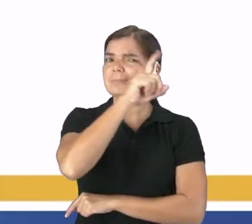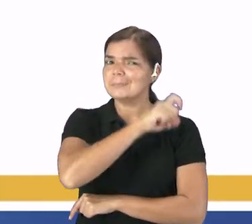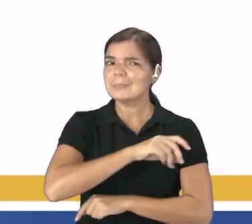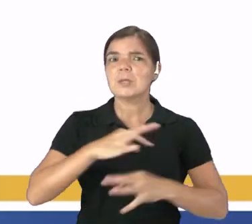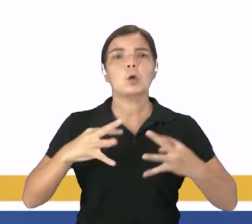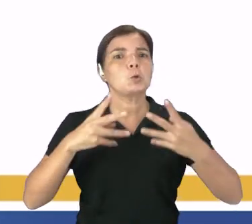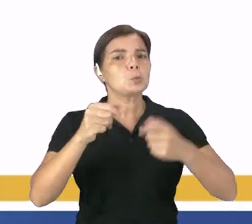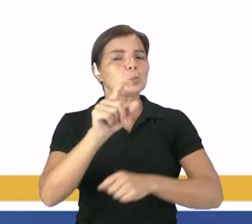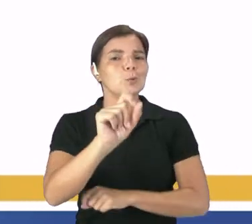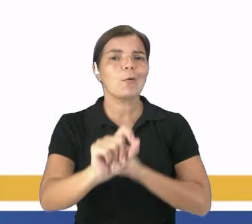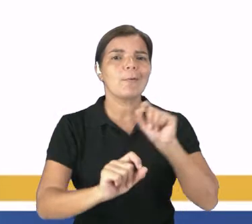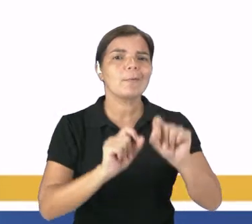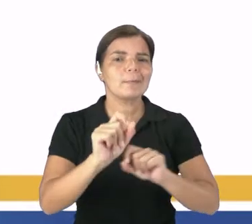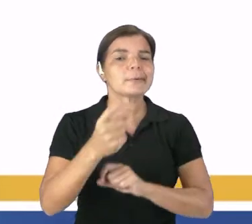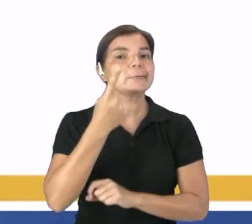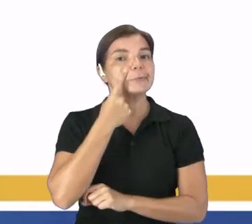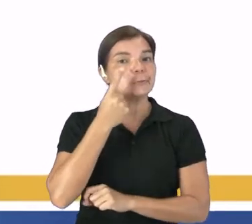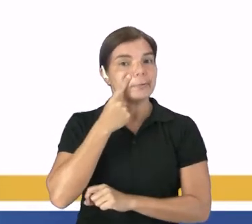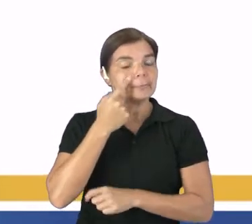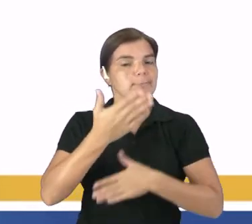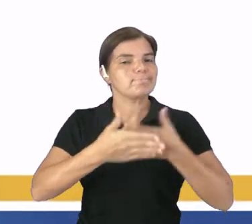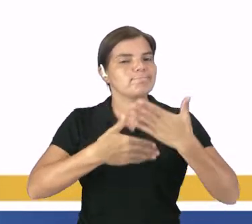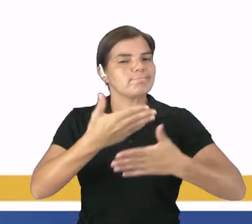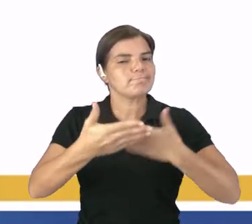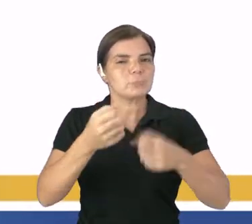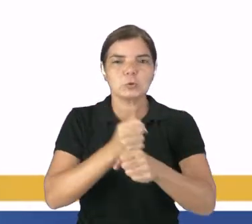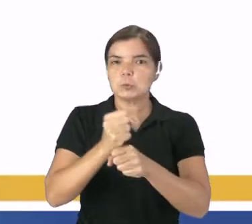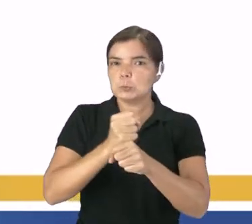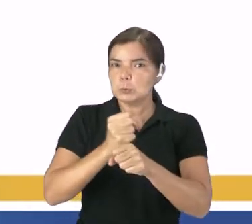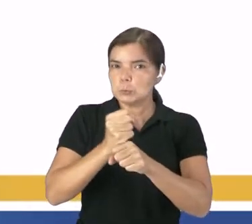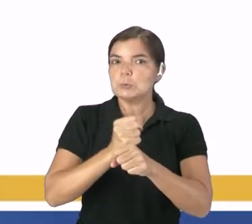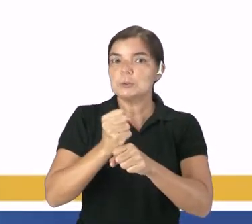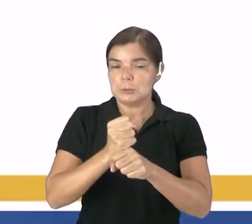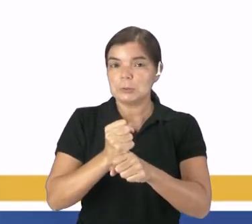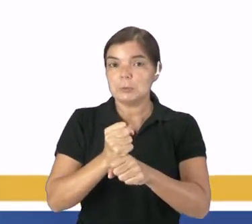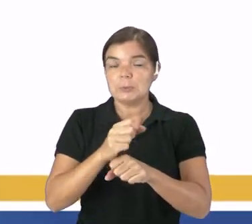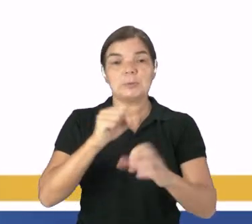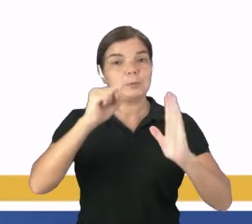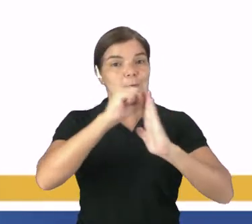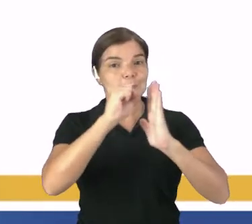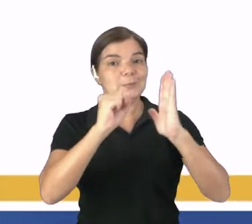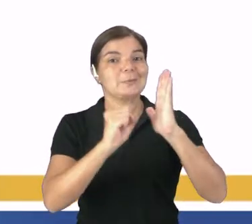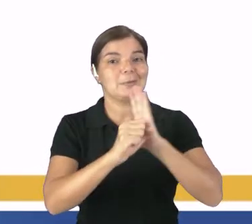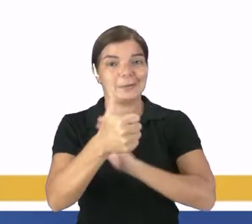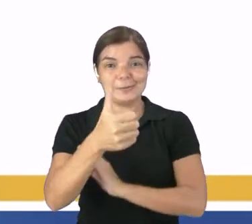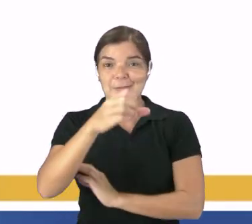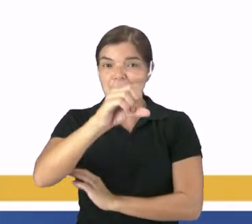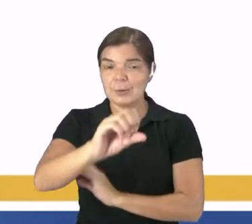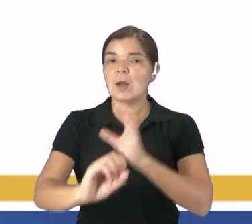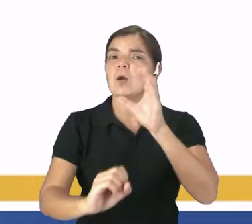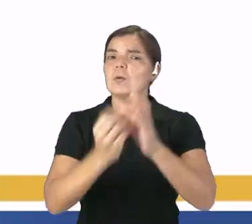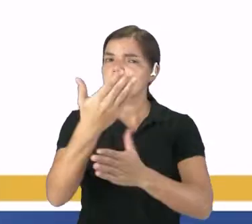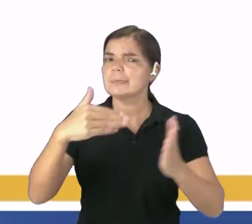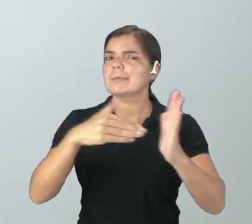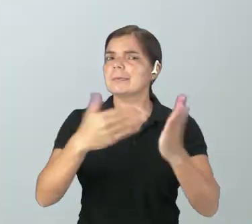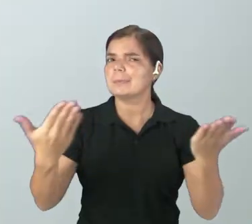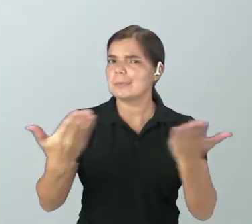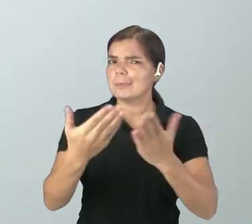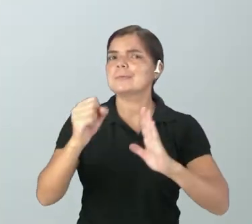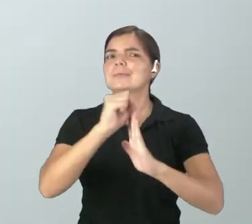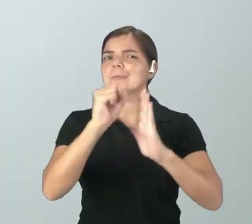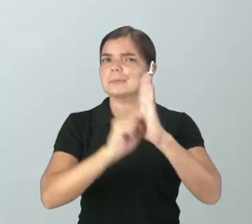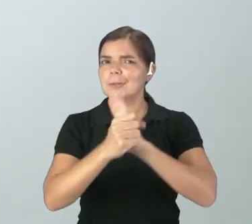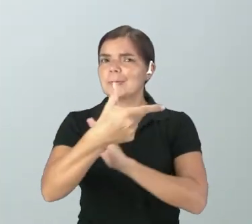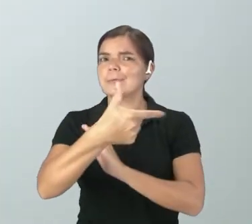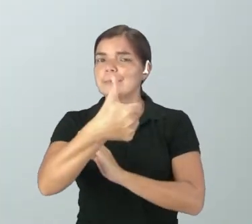ser difíceis, então tudo isso que a gente já viu ao longo de muitos anos, né? Desde lá do século XIX, acontece ainda hoje no